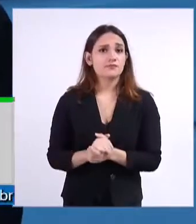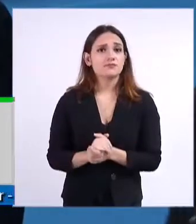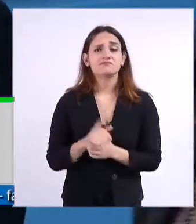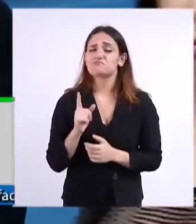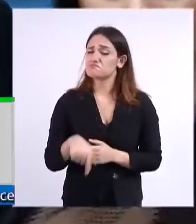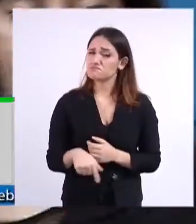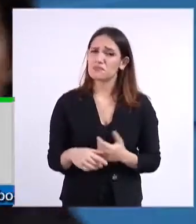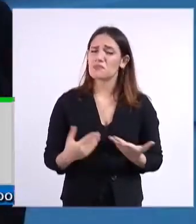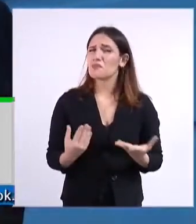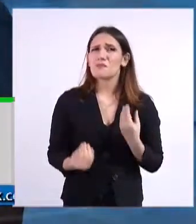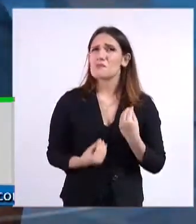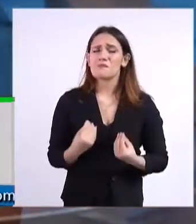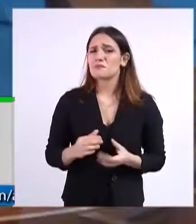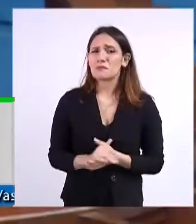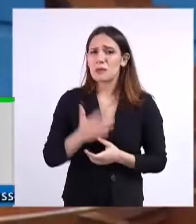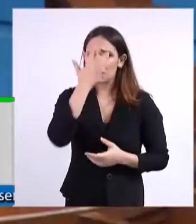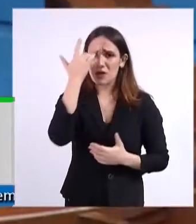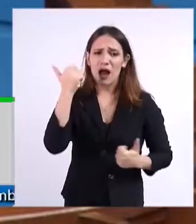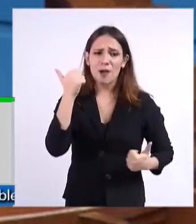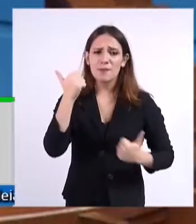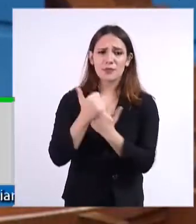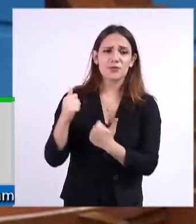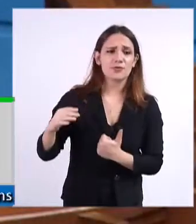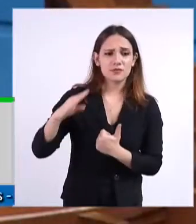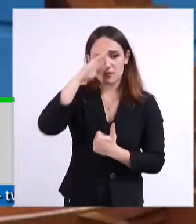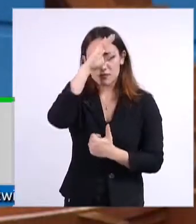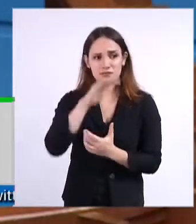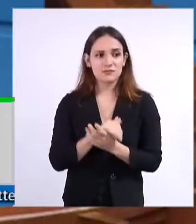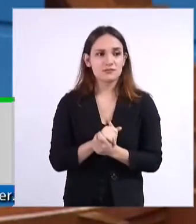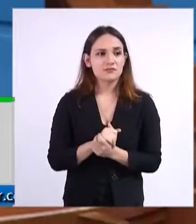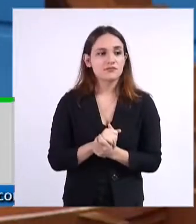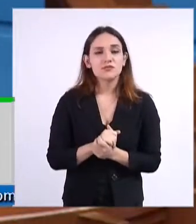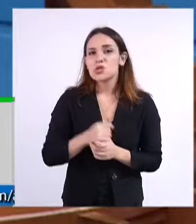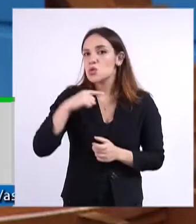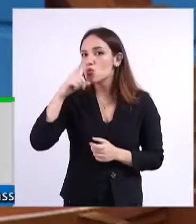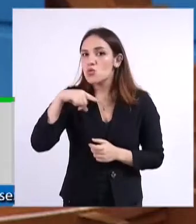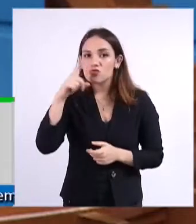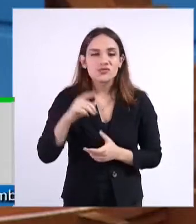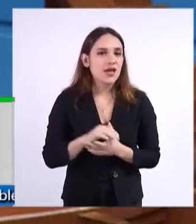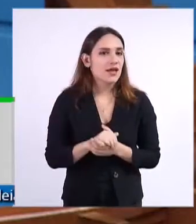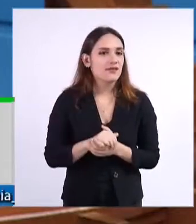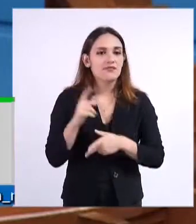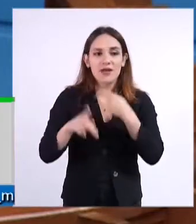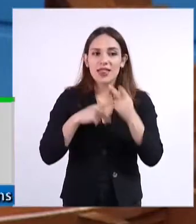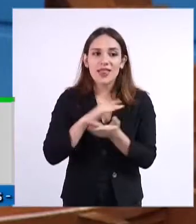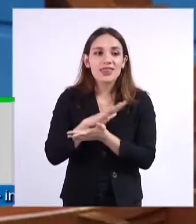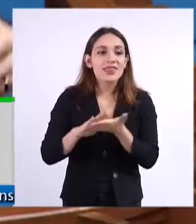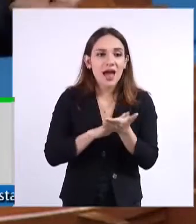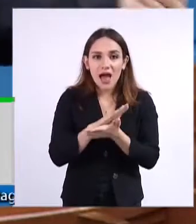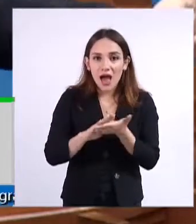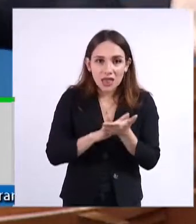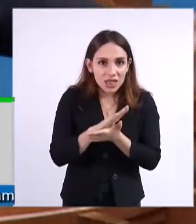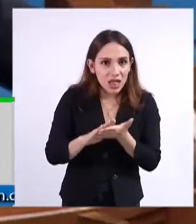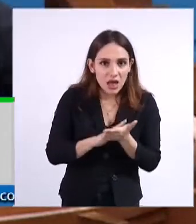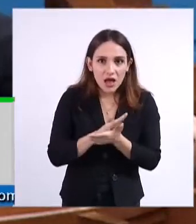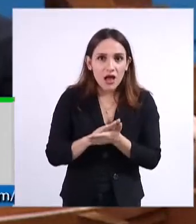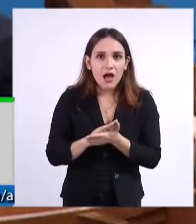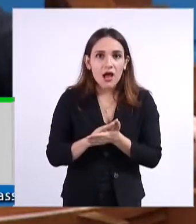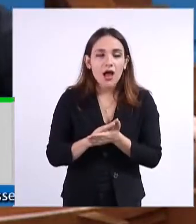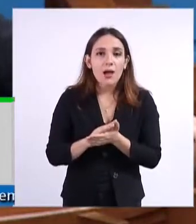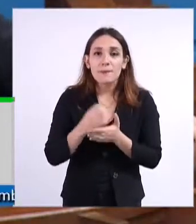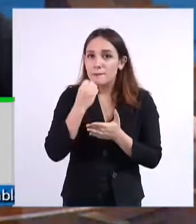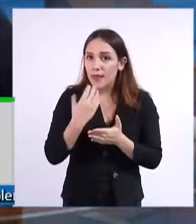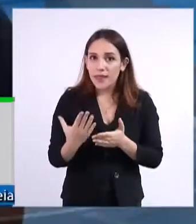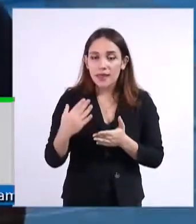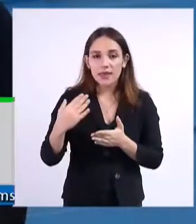que as pessoas que apoiam o governo Bolsonaro não conseguem falar 3 minutos sem falar do Lula e da Dilma,